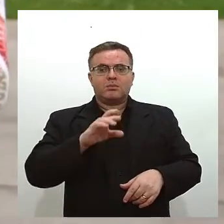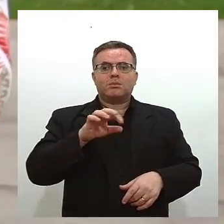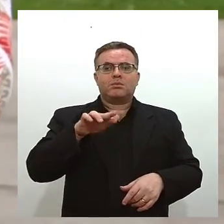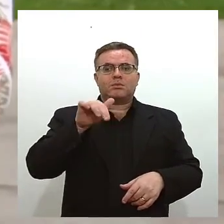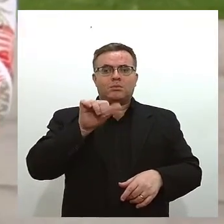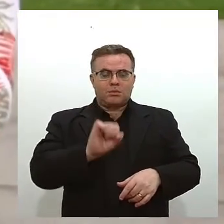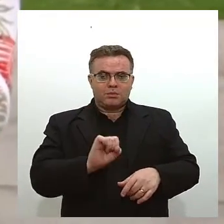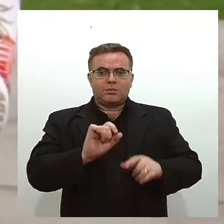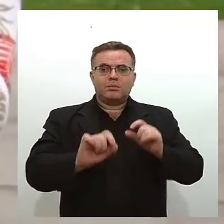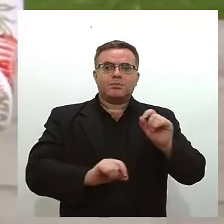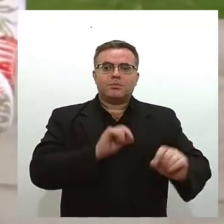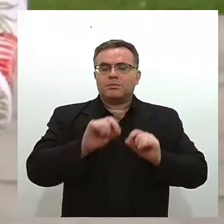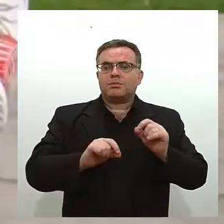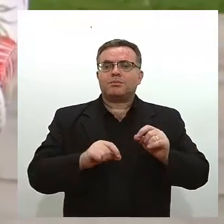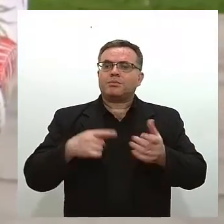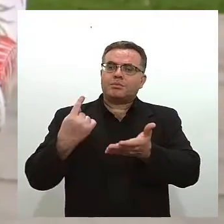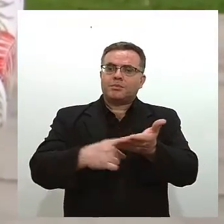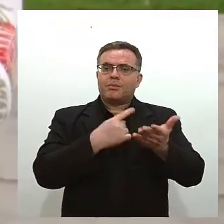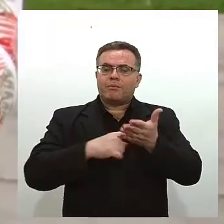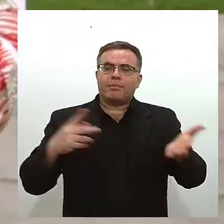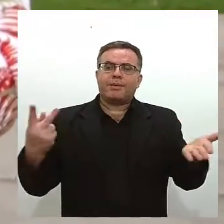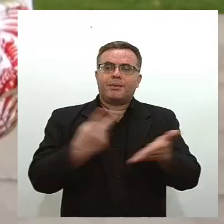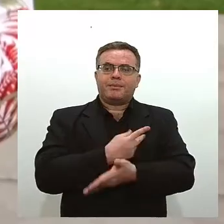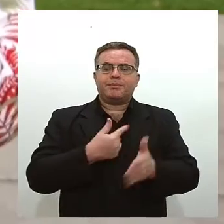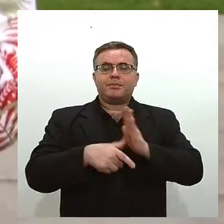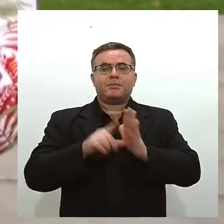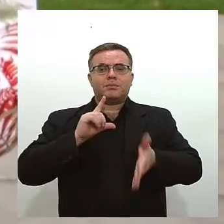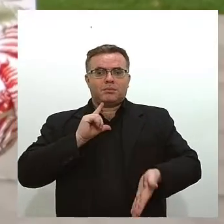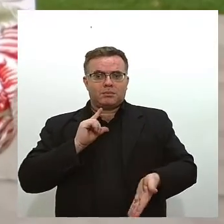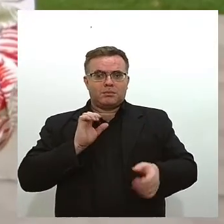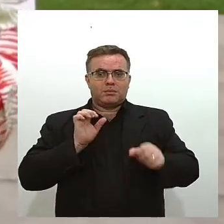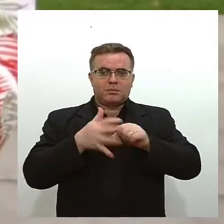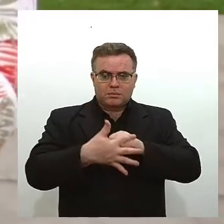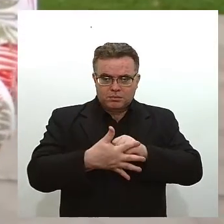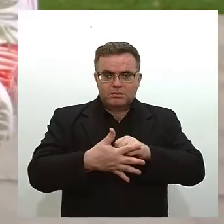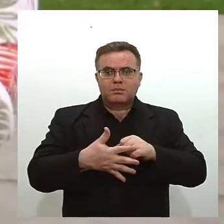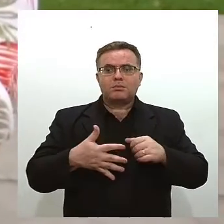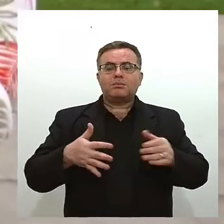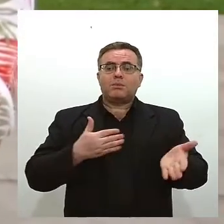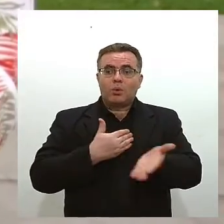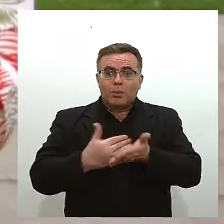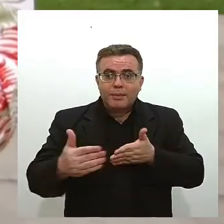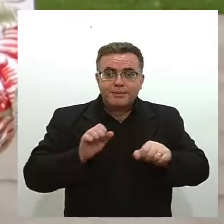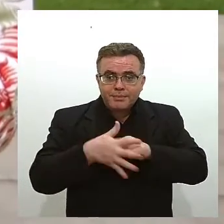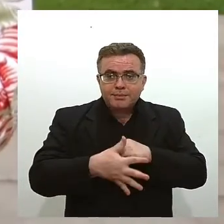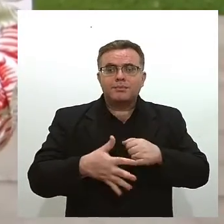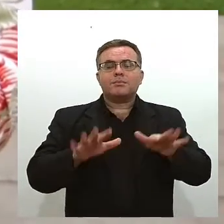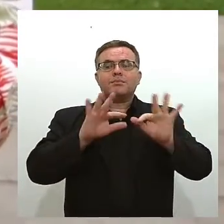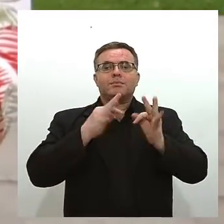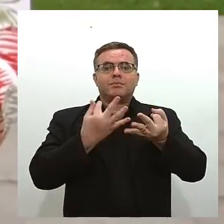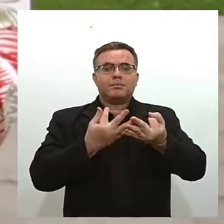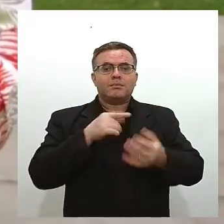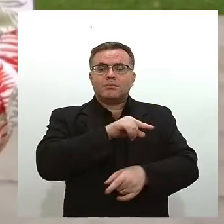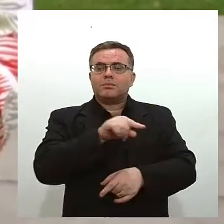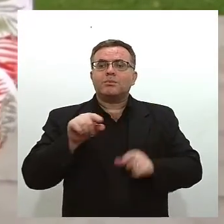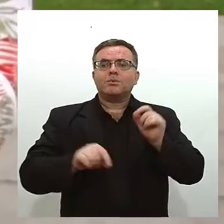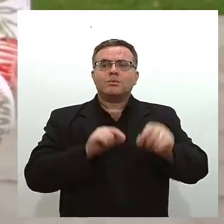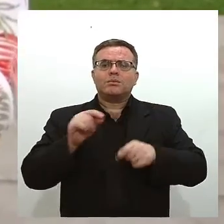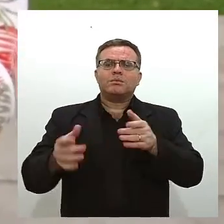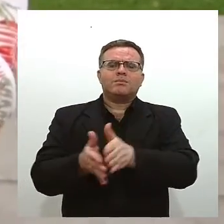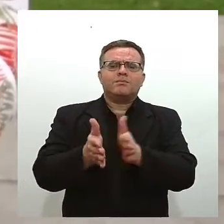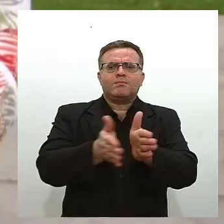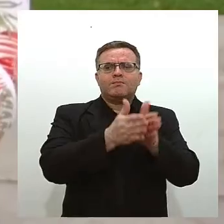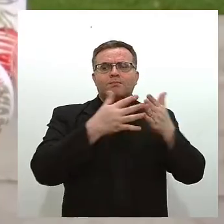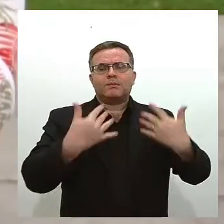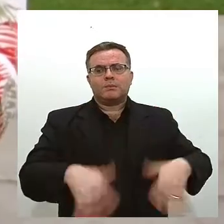cesta básica. Então, isso já acontecia antes da pandemia. Com a chegada da pandemia, a gente sabe que as famílias passaram a ficar numa situação de vulnerabilidade